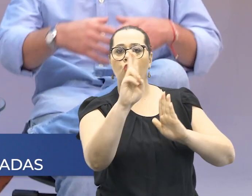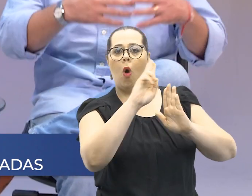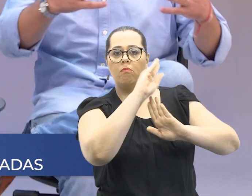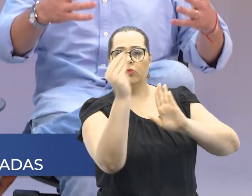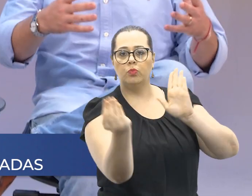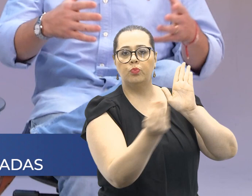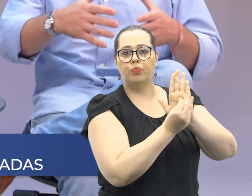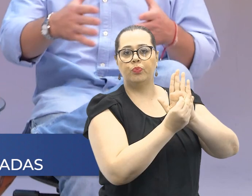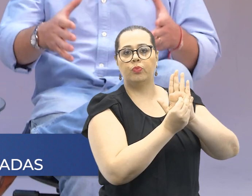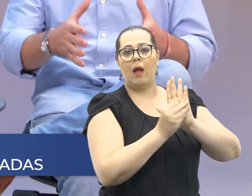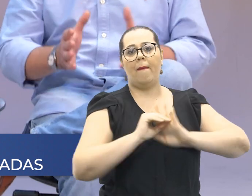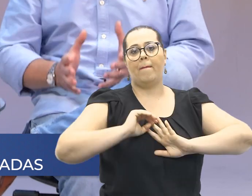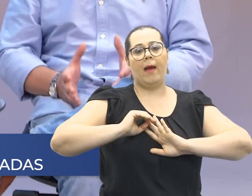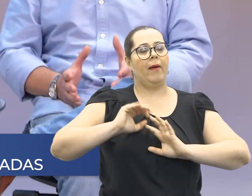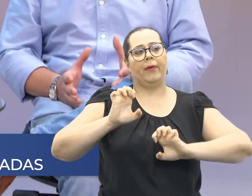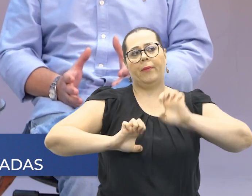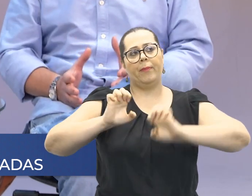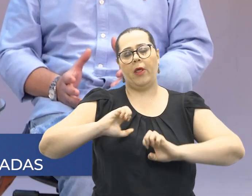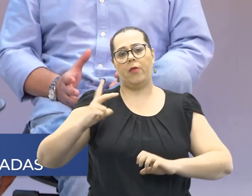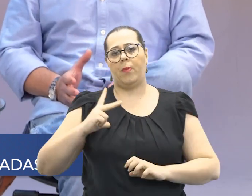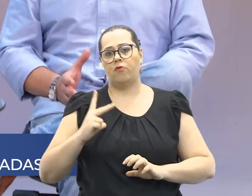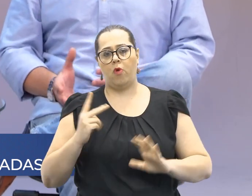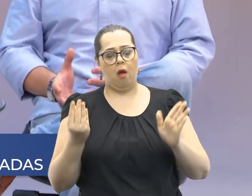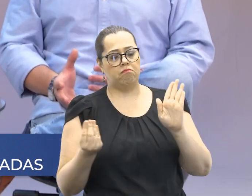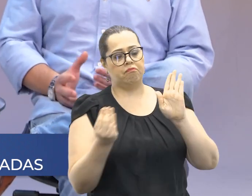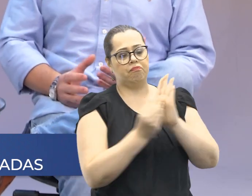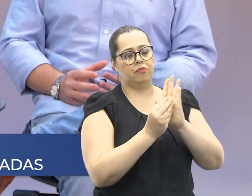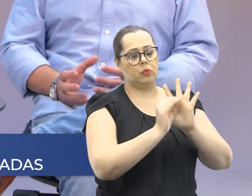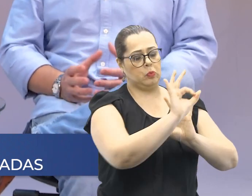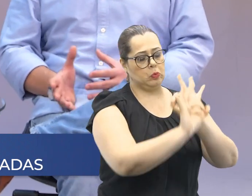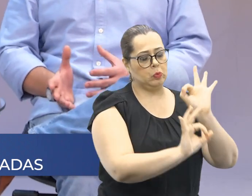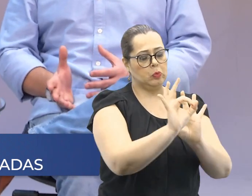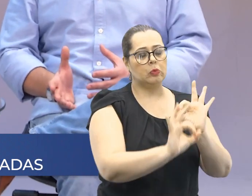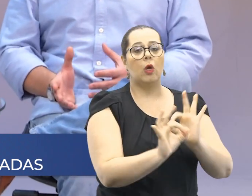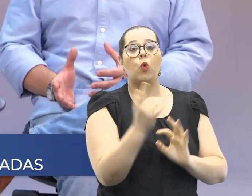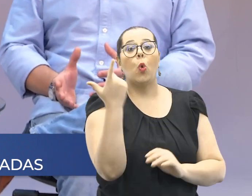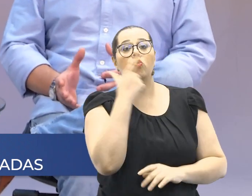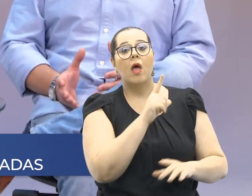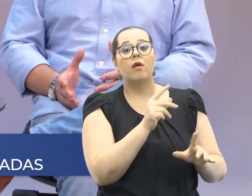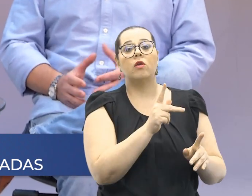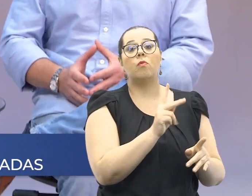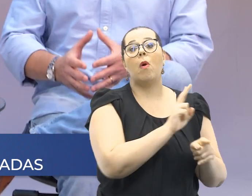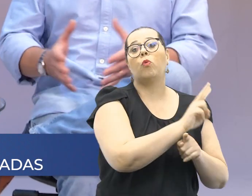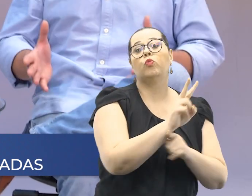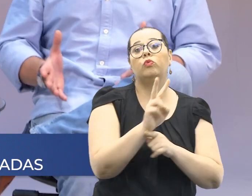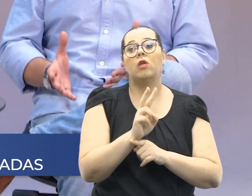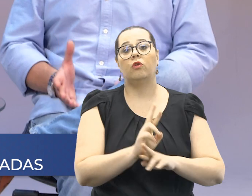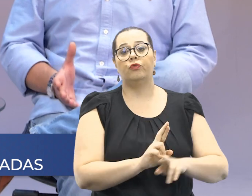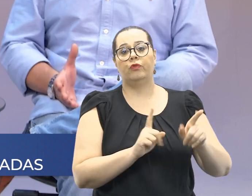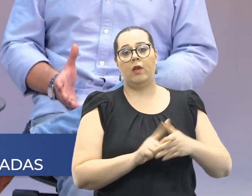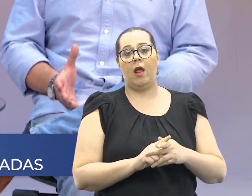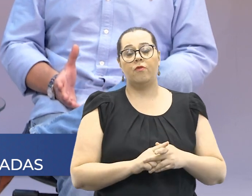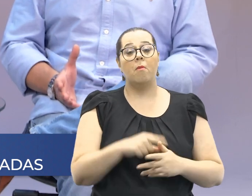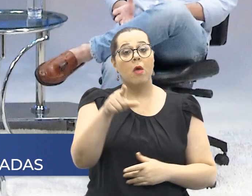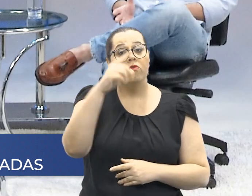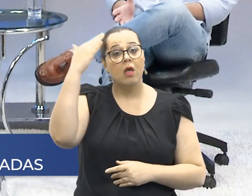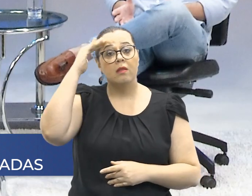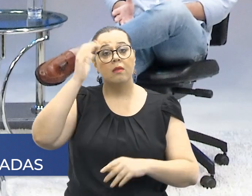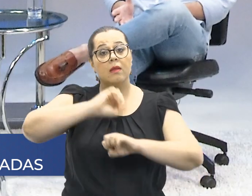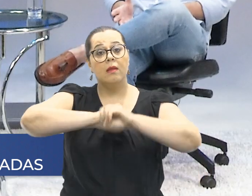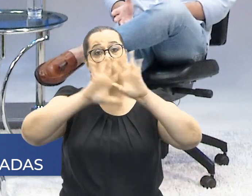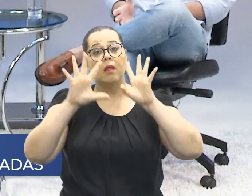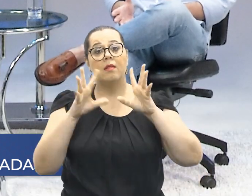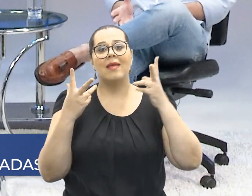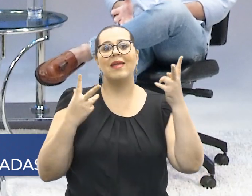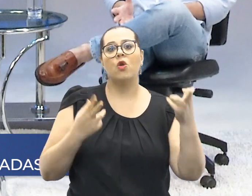novamente, um terminal de ônibus vai ter o nome de uma empresa privada. E um pouco nessa seara, a gente, para ficar bem fácil para as pessoas entender, nós